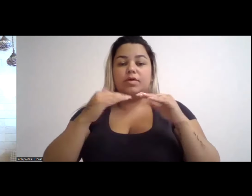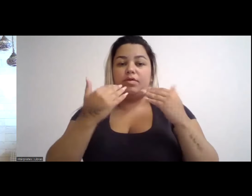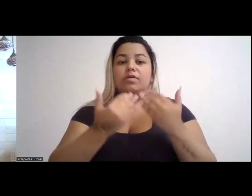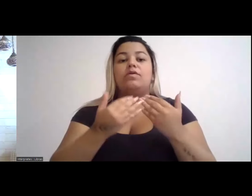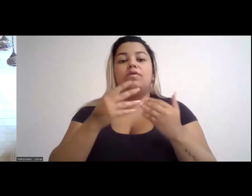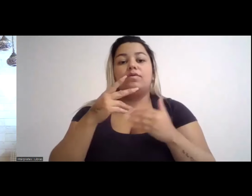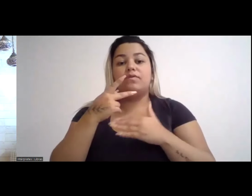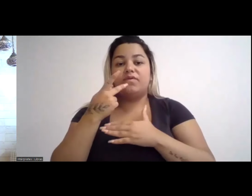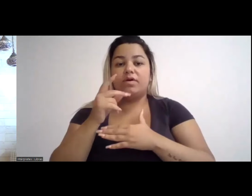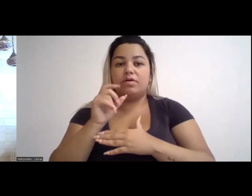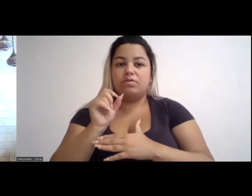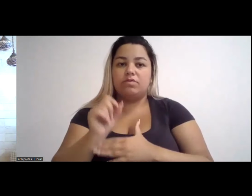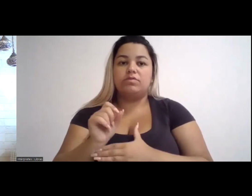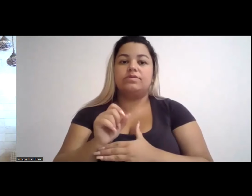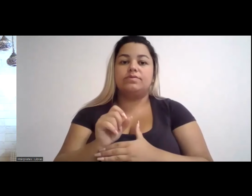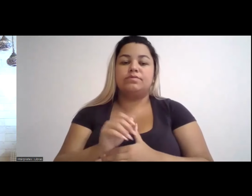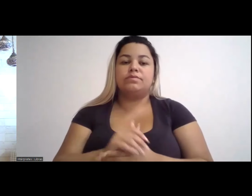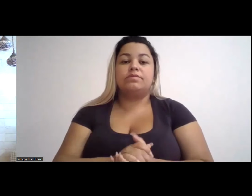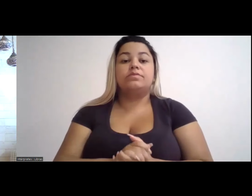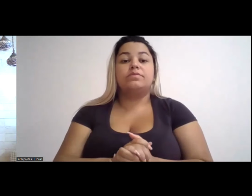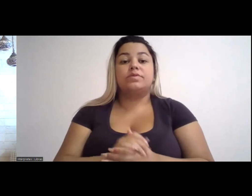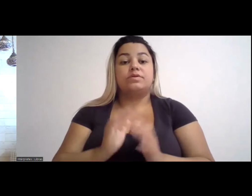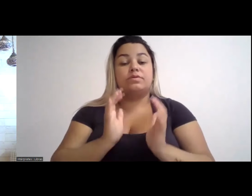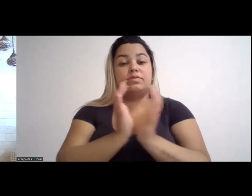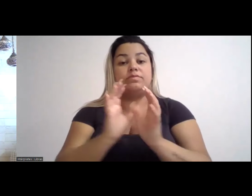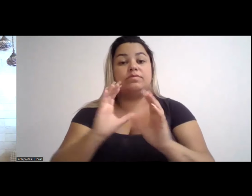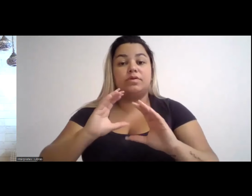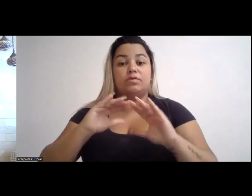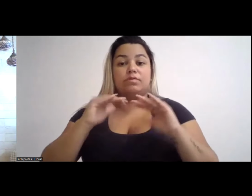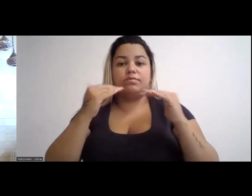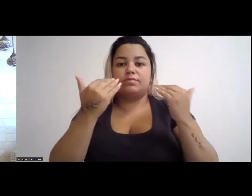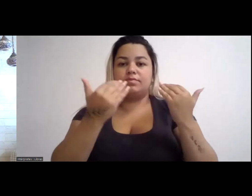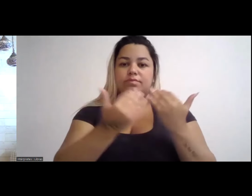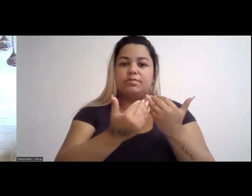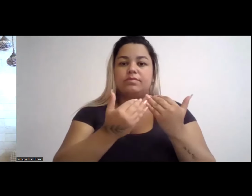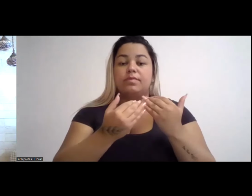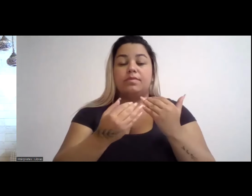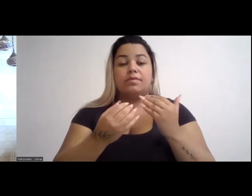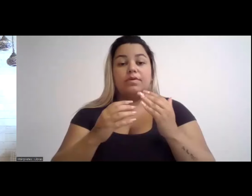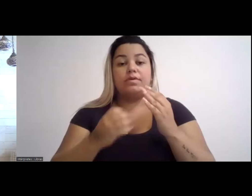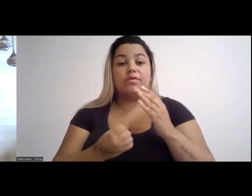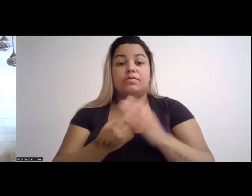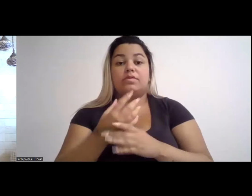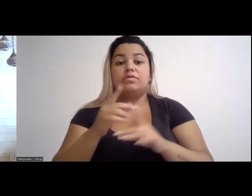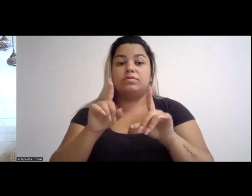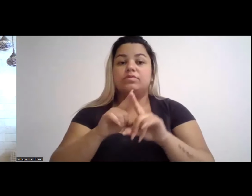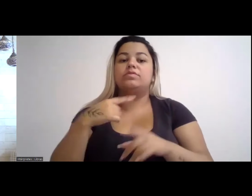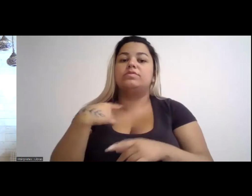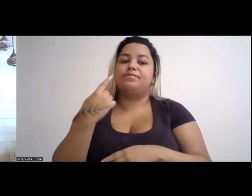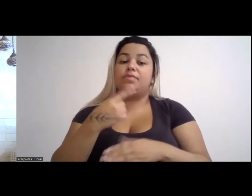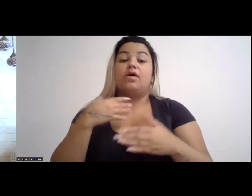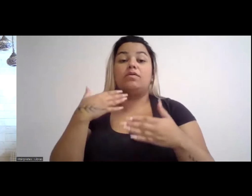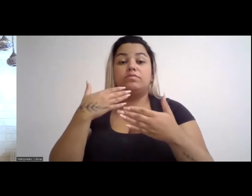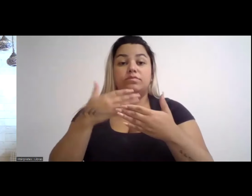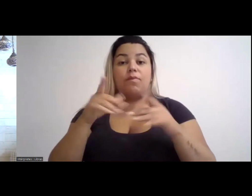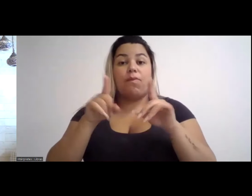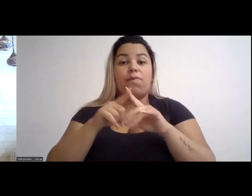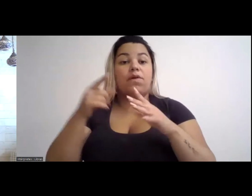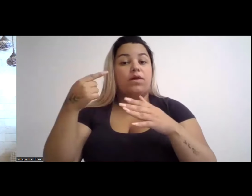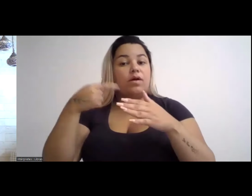insisto nessa categoria de comunidade criativa. E parece que nós vamos avançar e